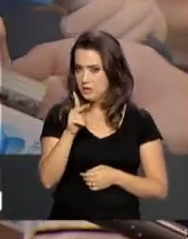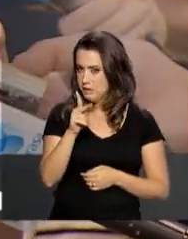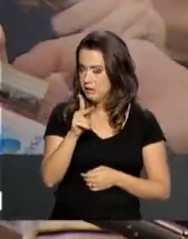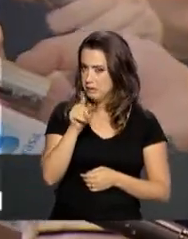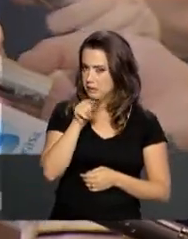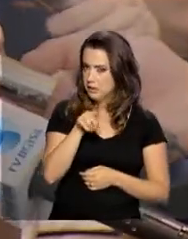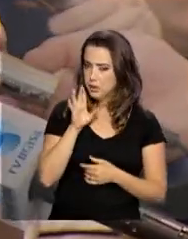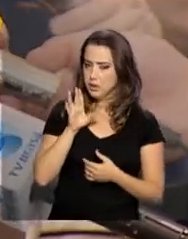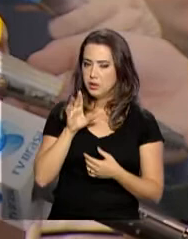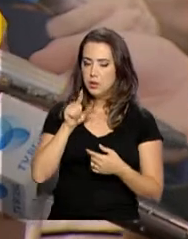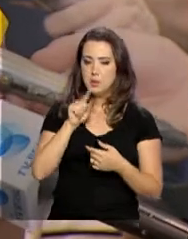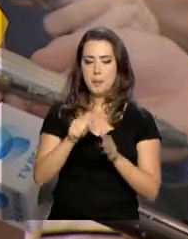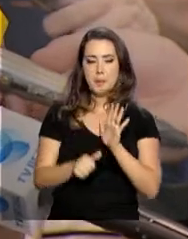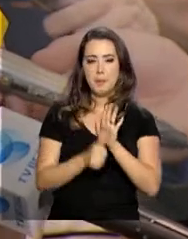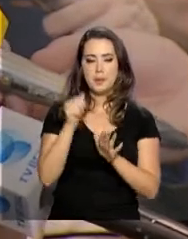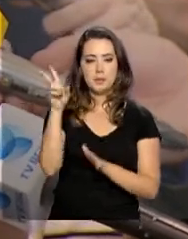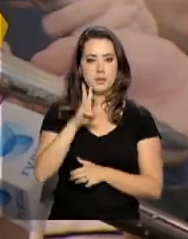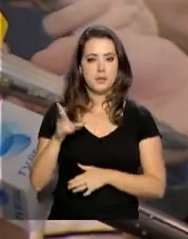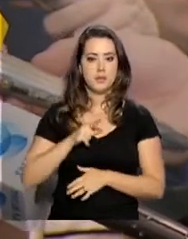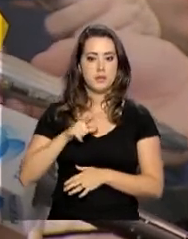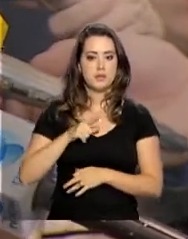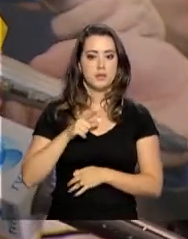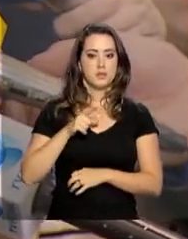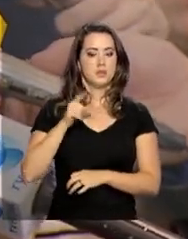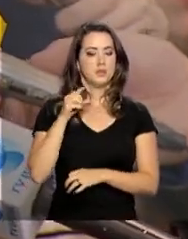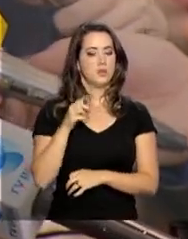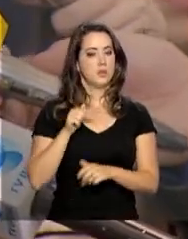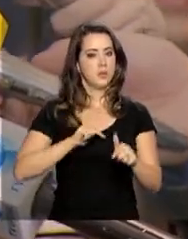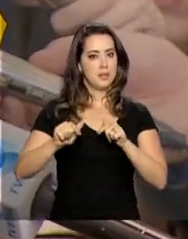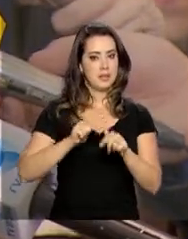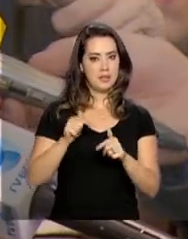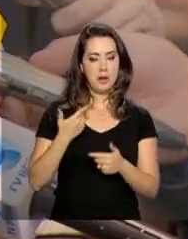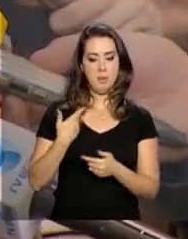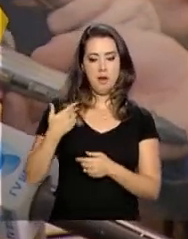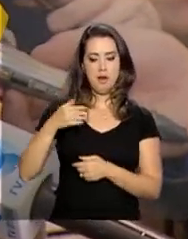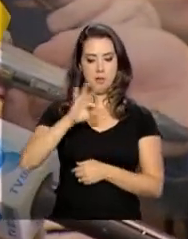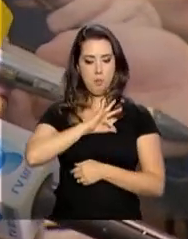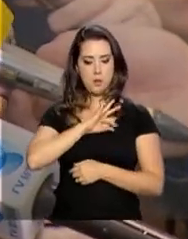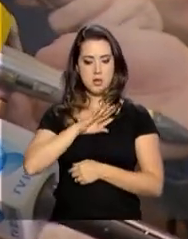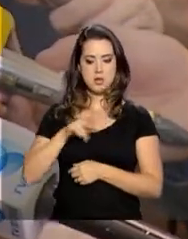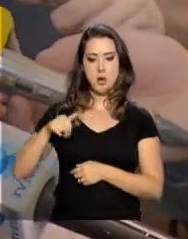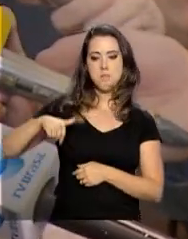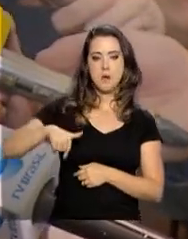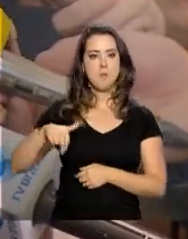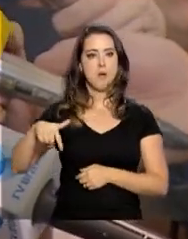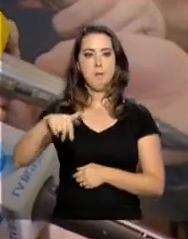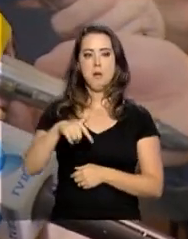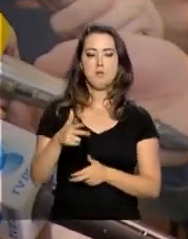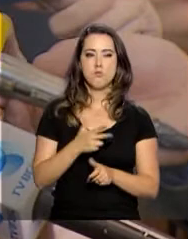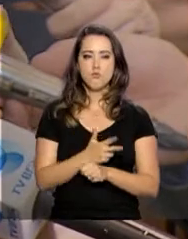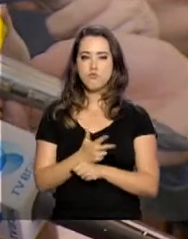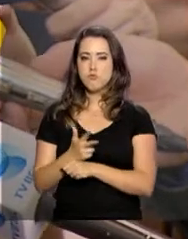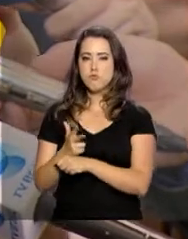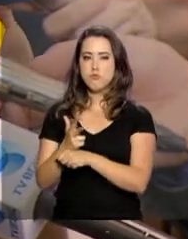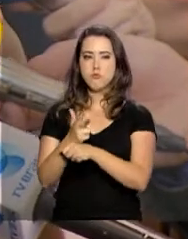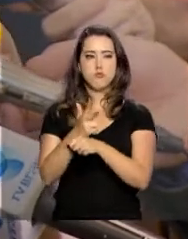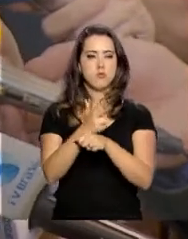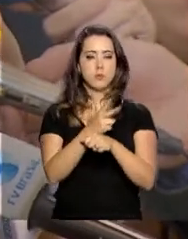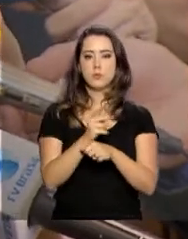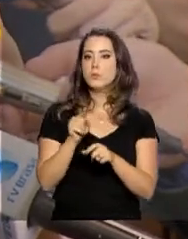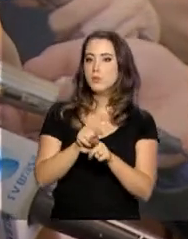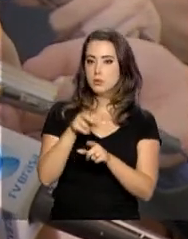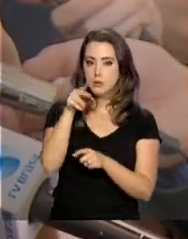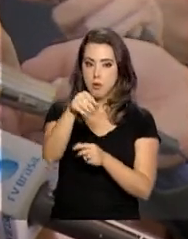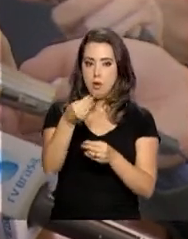vez nessa condição, um link da operação na rua pelas polícias civis, justamente trazendo para o Centro Integrado de